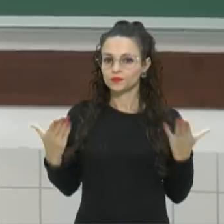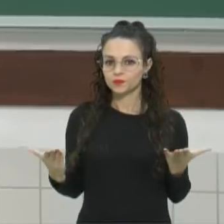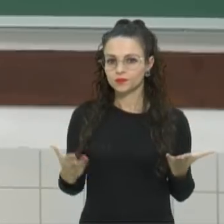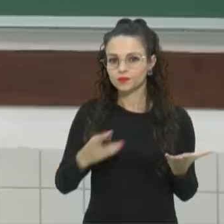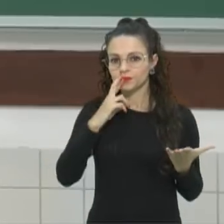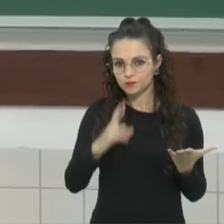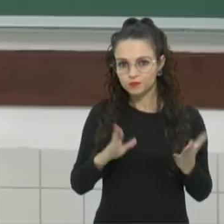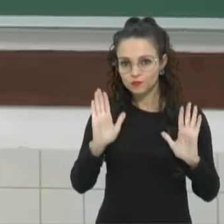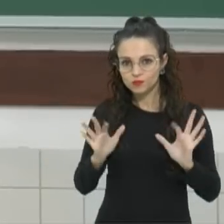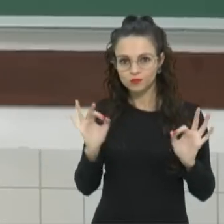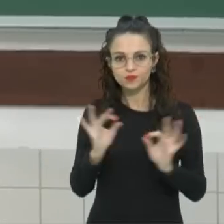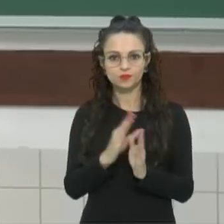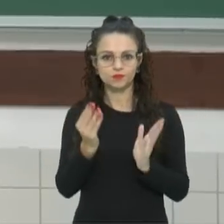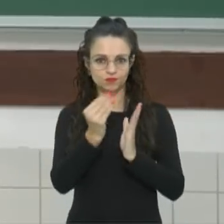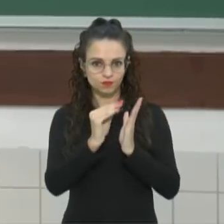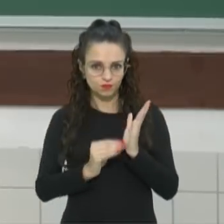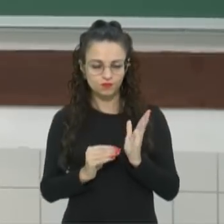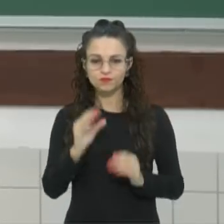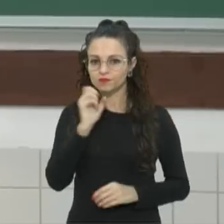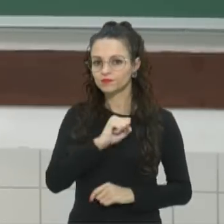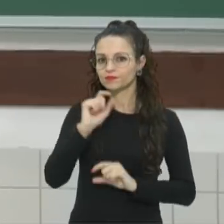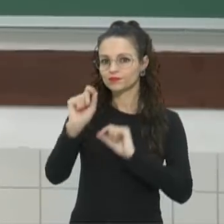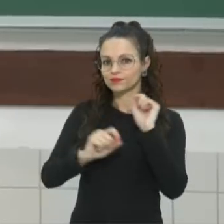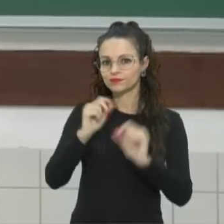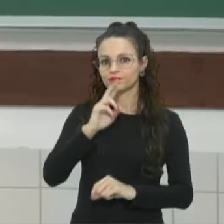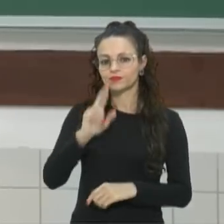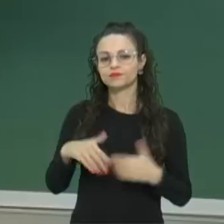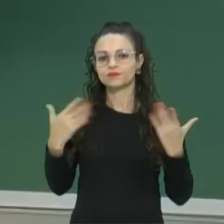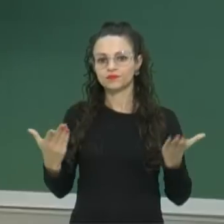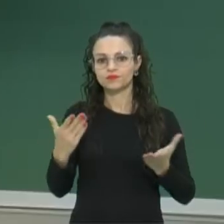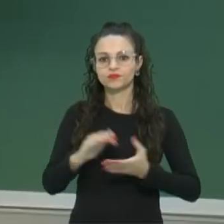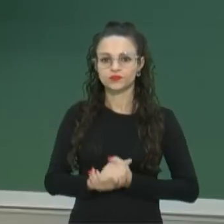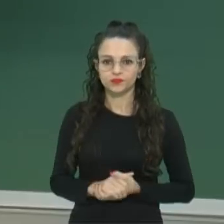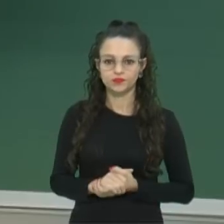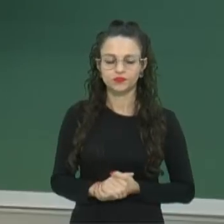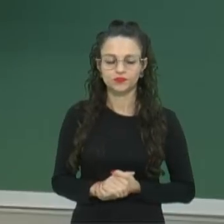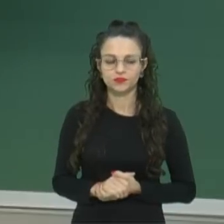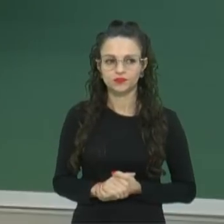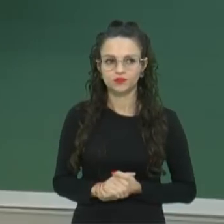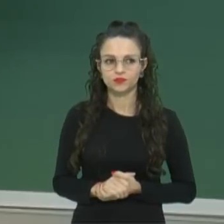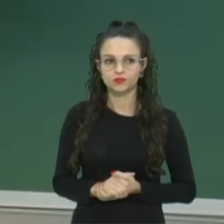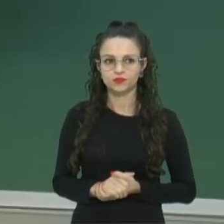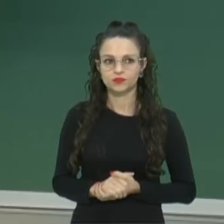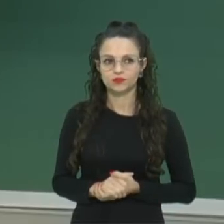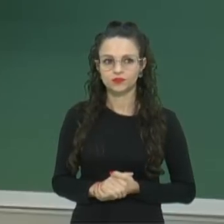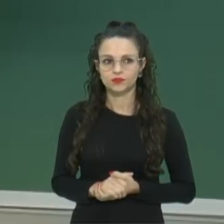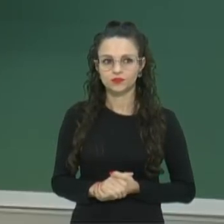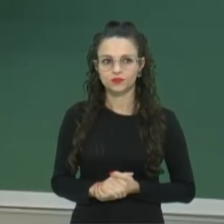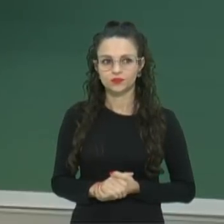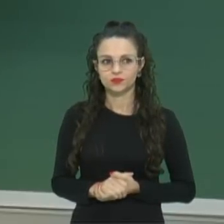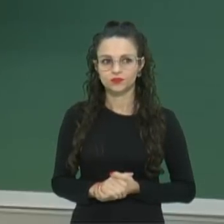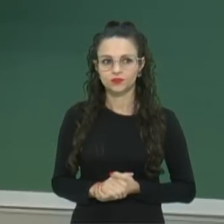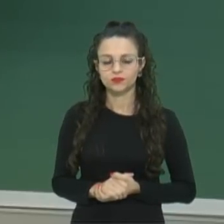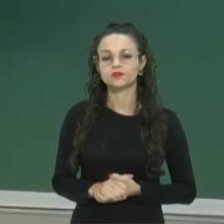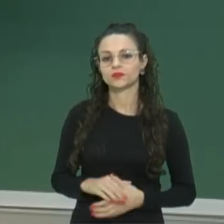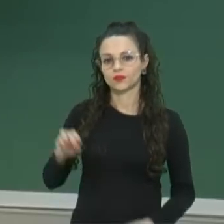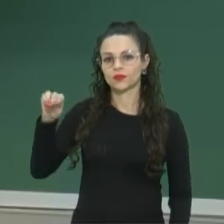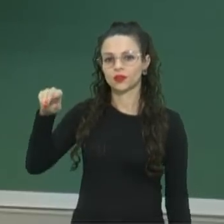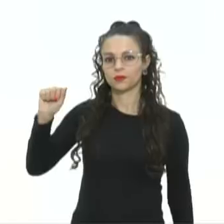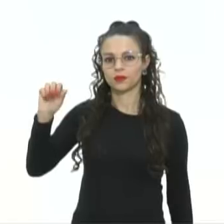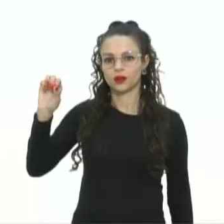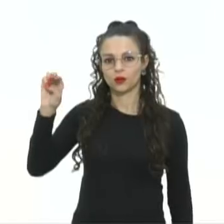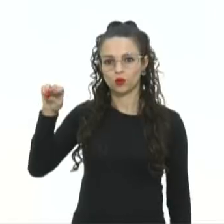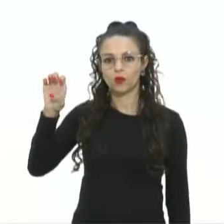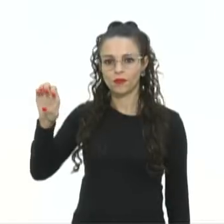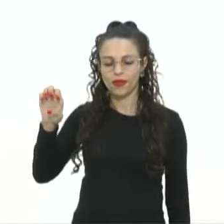Então, pessoal, vocês responderam lá no caderno rapidinho qual que foi a resposta? Qual seria a resposta da religião de Meca? Seria Maomé, né? A